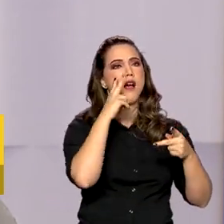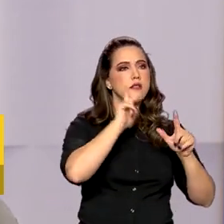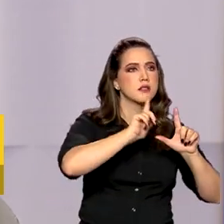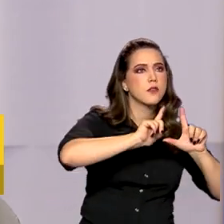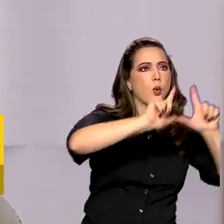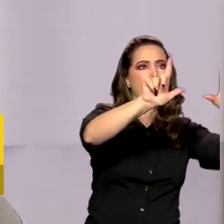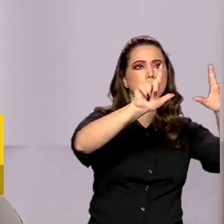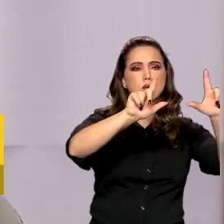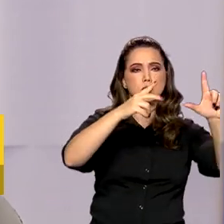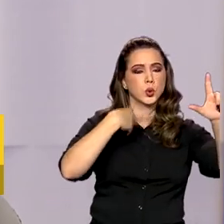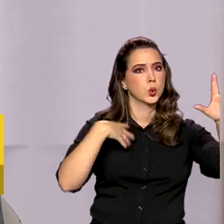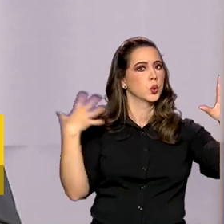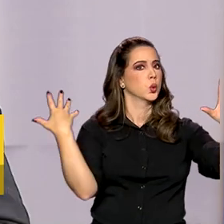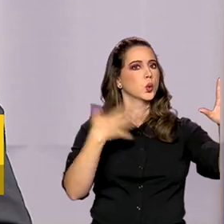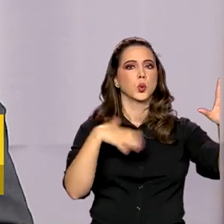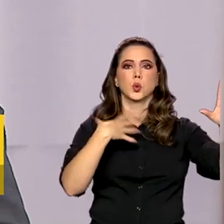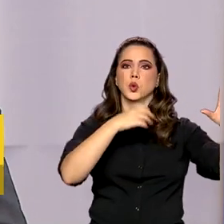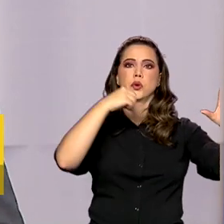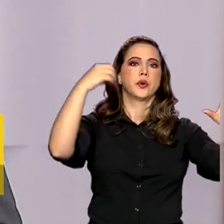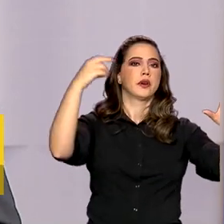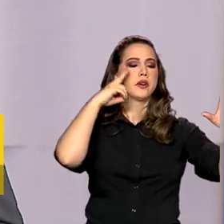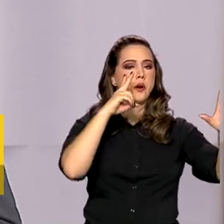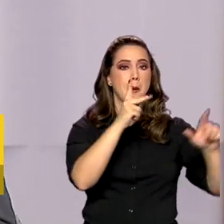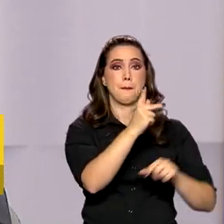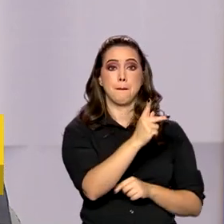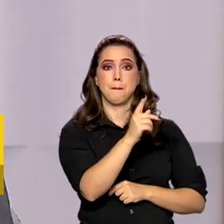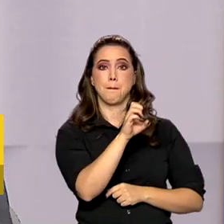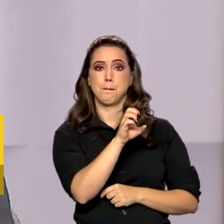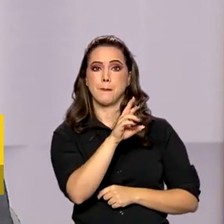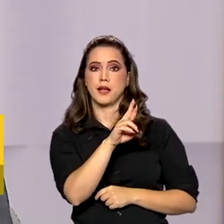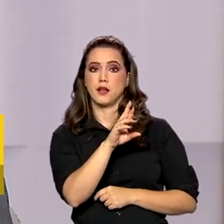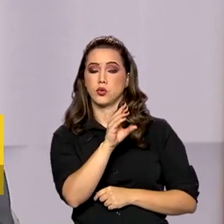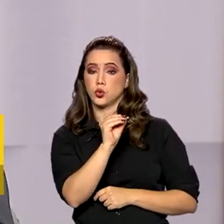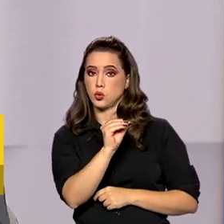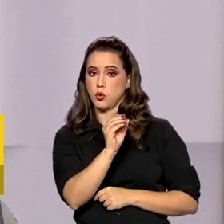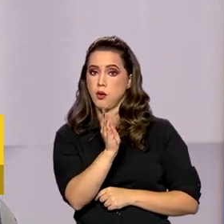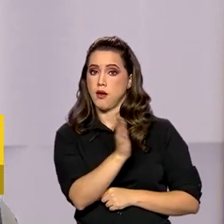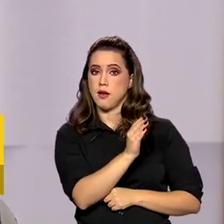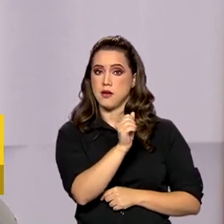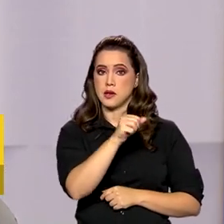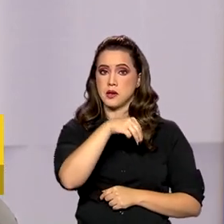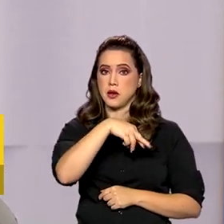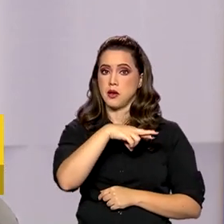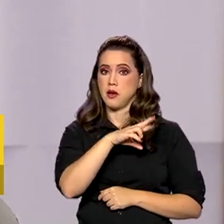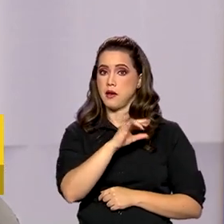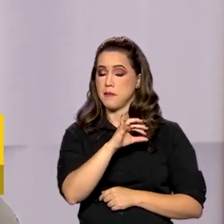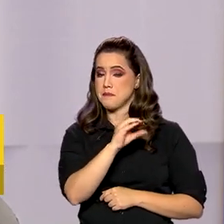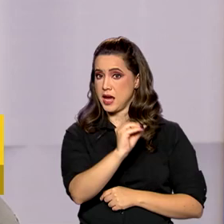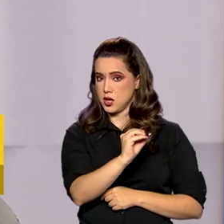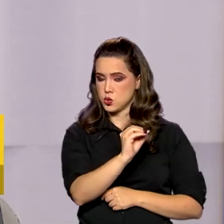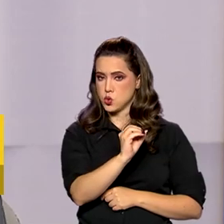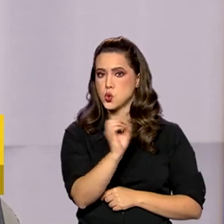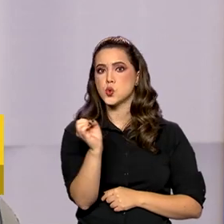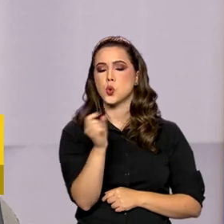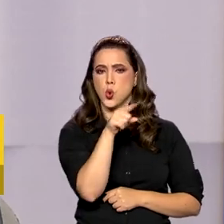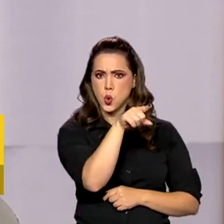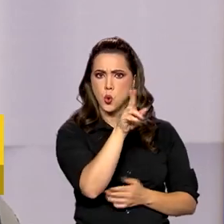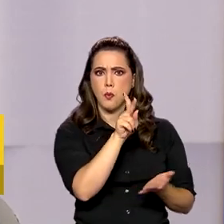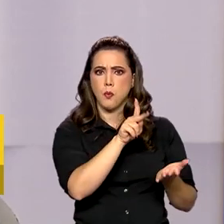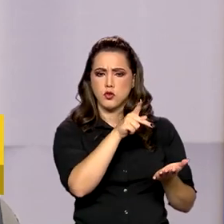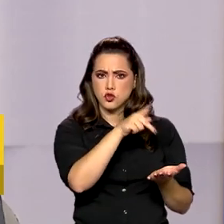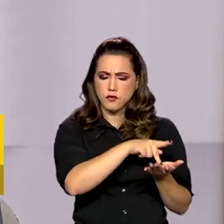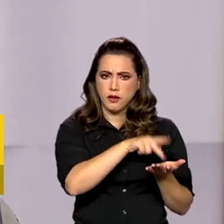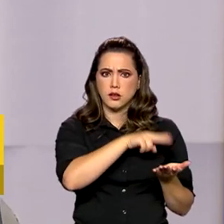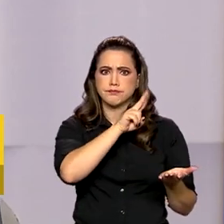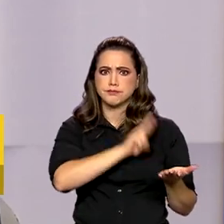alguns dos mais famosos. Então tem o quadro de Pedro Américo, ele está lá, o original. Tem um quadro que representa as Cortes de Lisboa, que